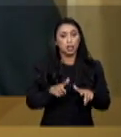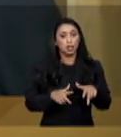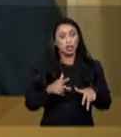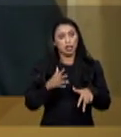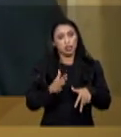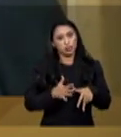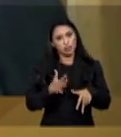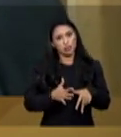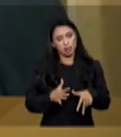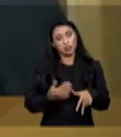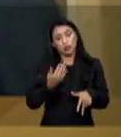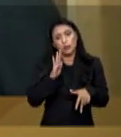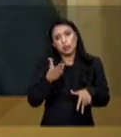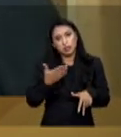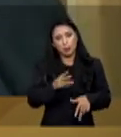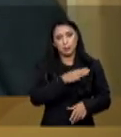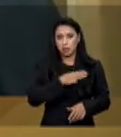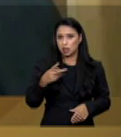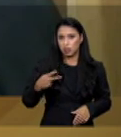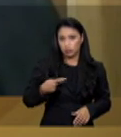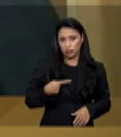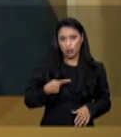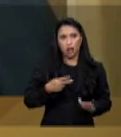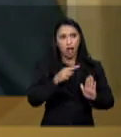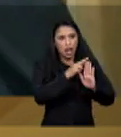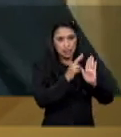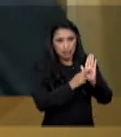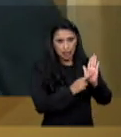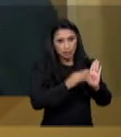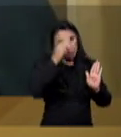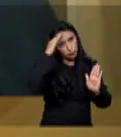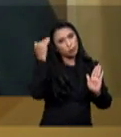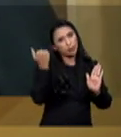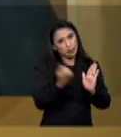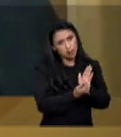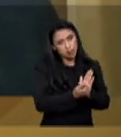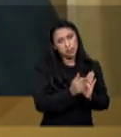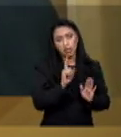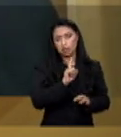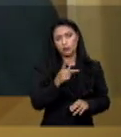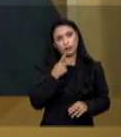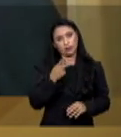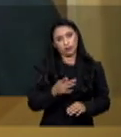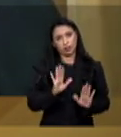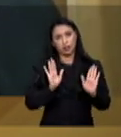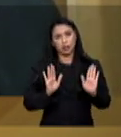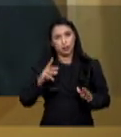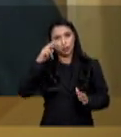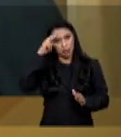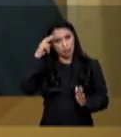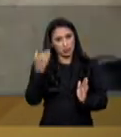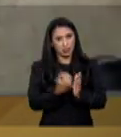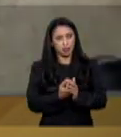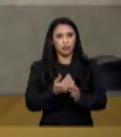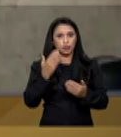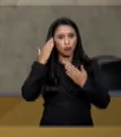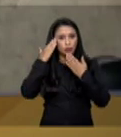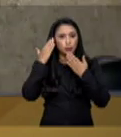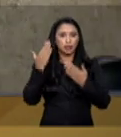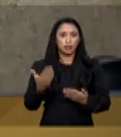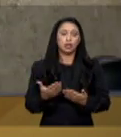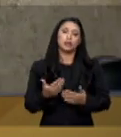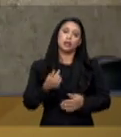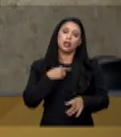que o Ministério Público prefere respeitar as regras processuais para que todas sejam respeitadas. Muito obrigado. Eu